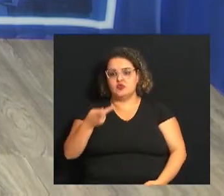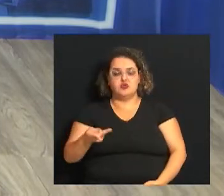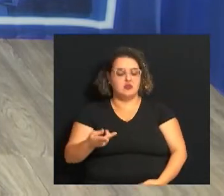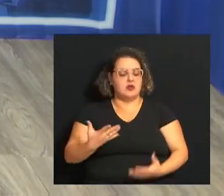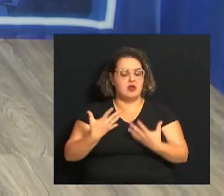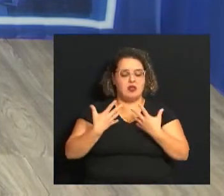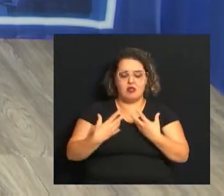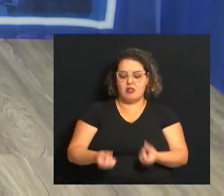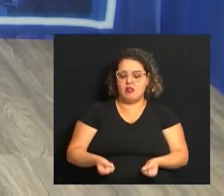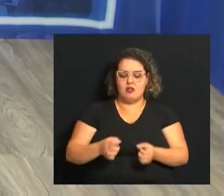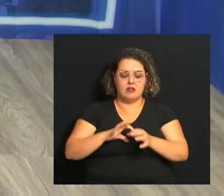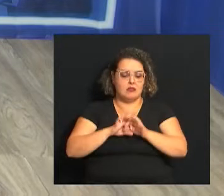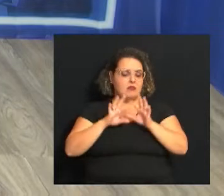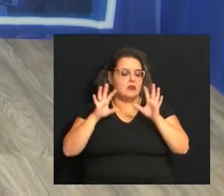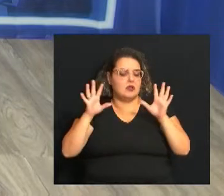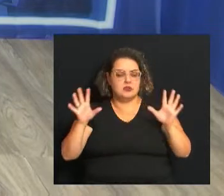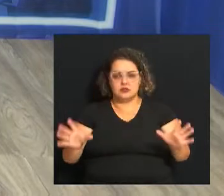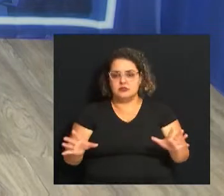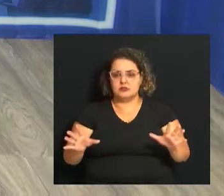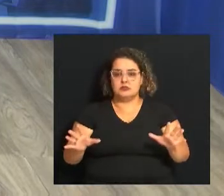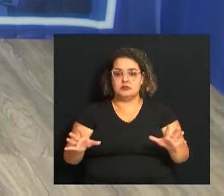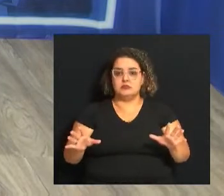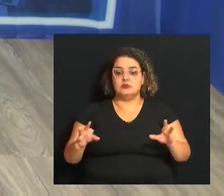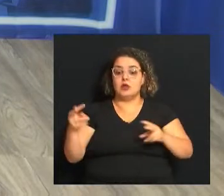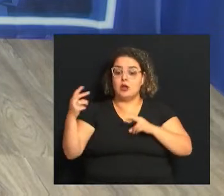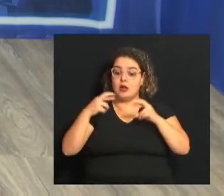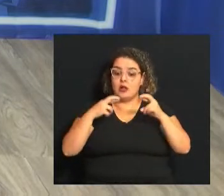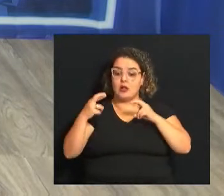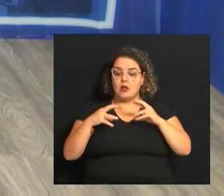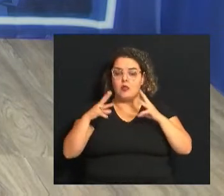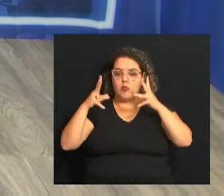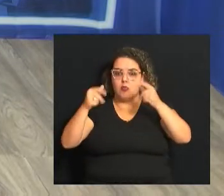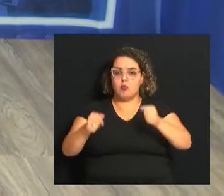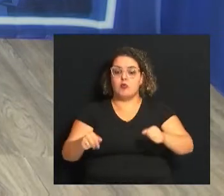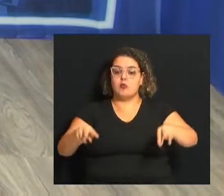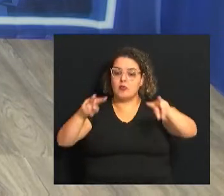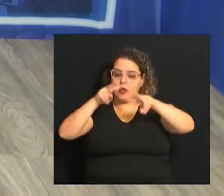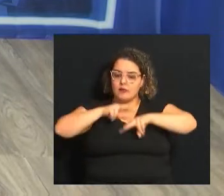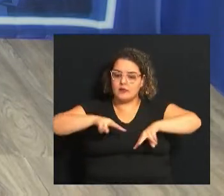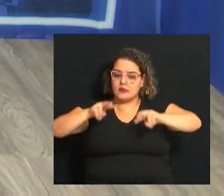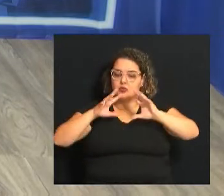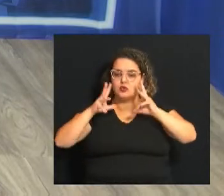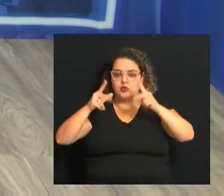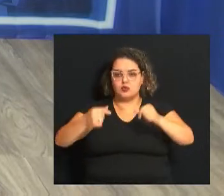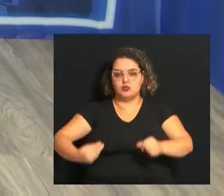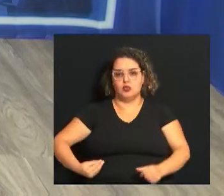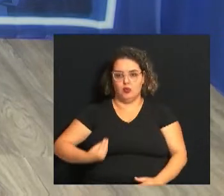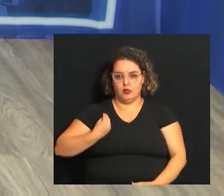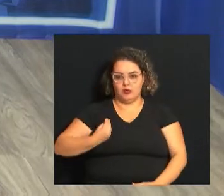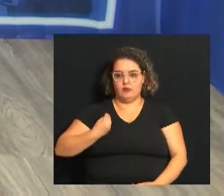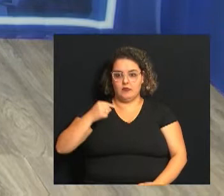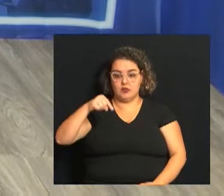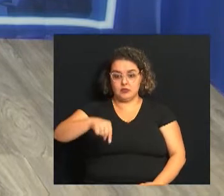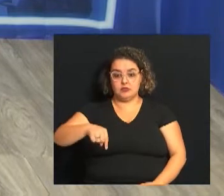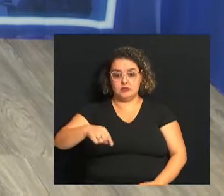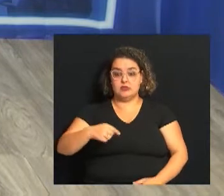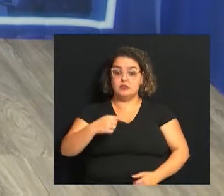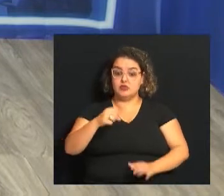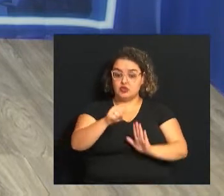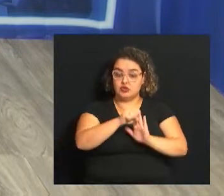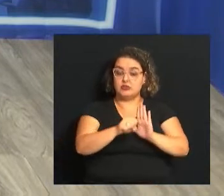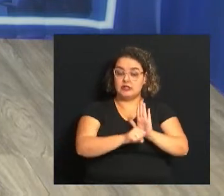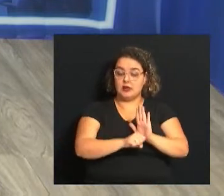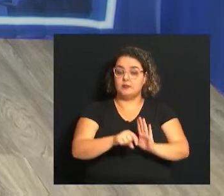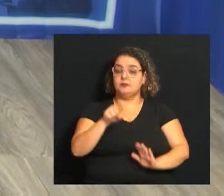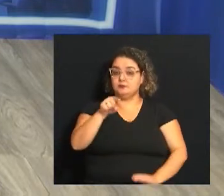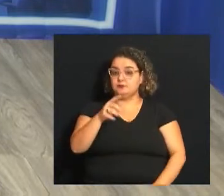sobre liberdade. Ele vai analisar para a gente traçar um panorama de tudo que nós estamos vivendo neste século. Então, se você